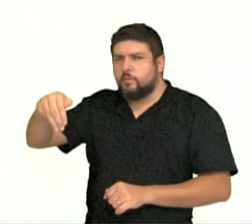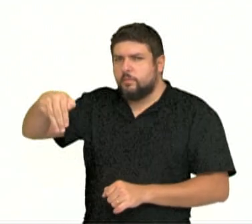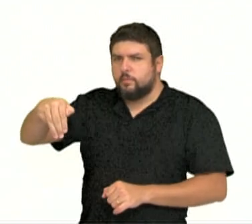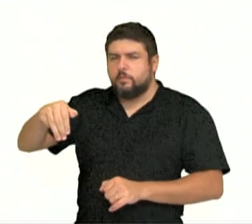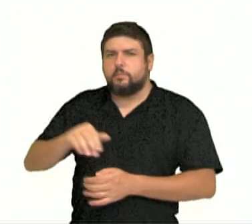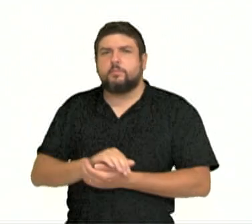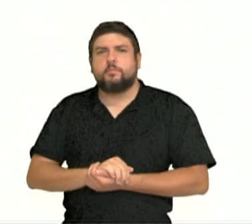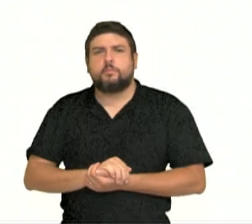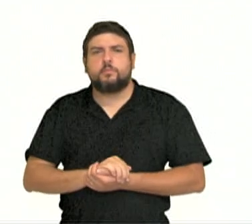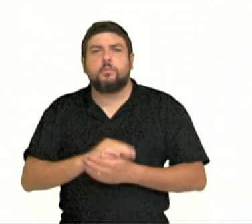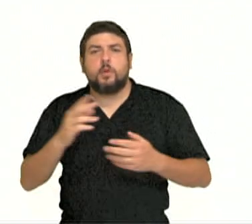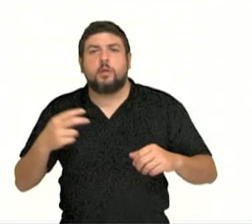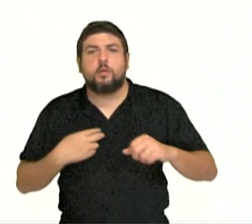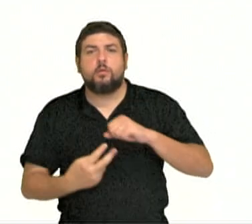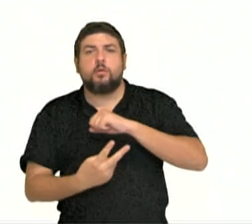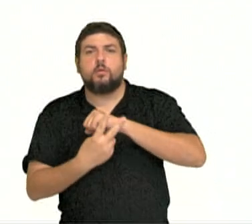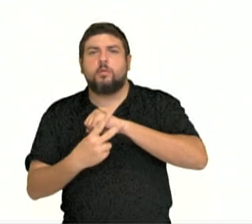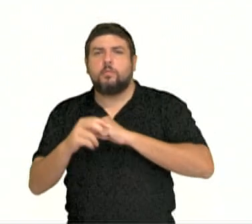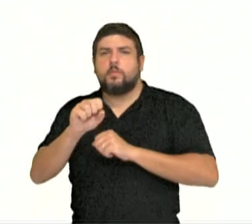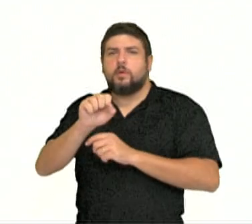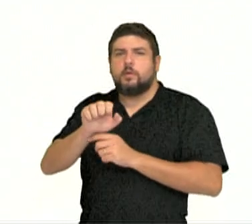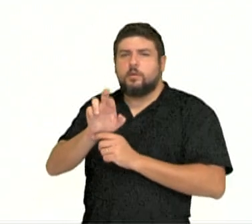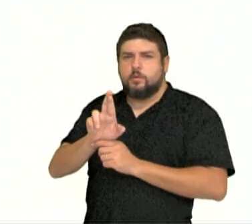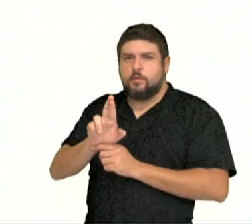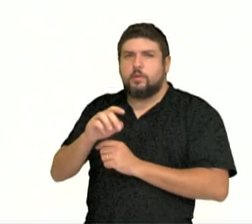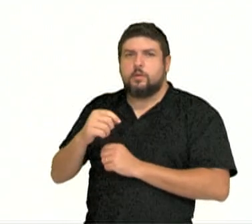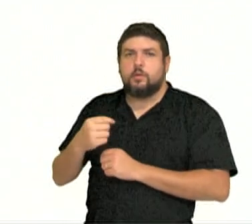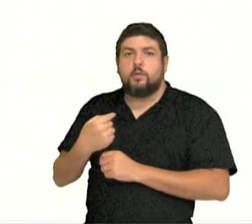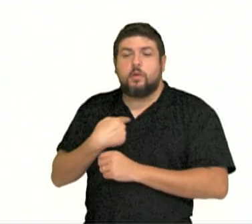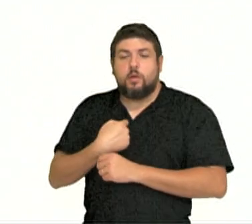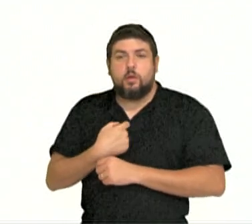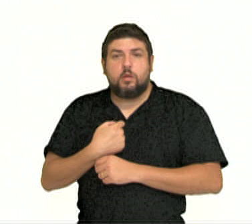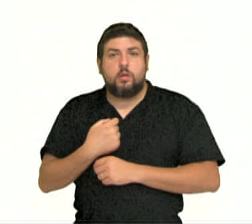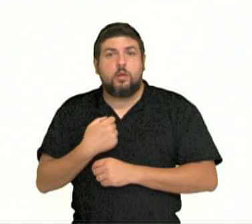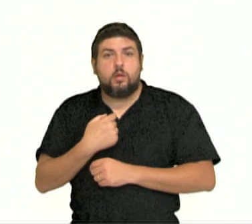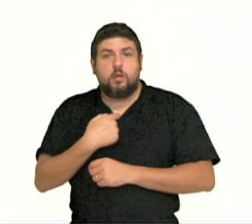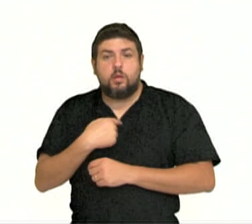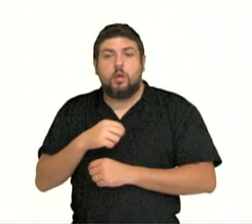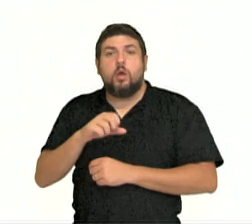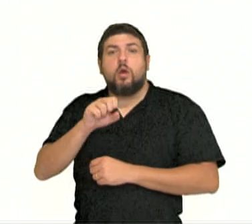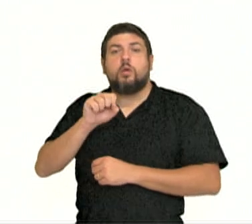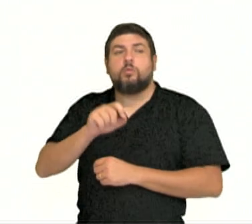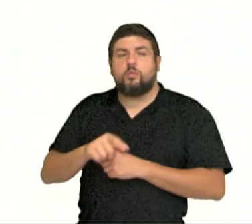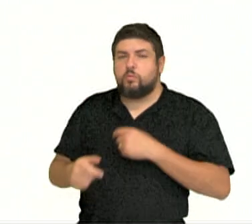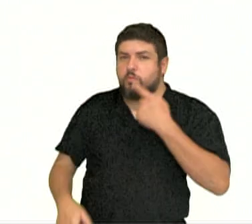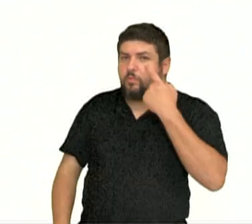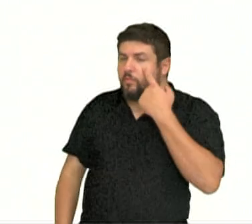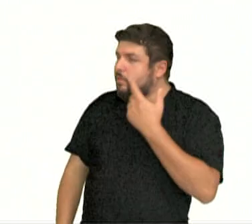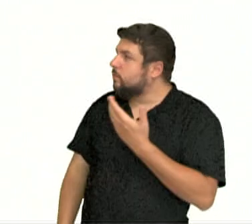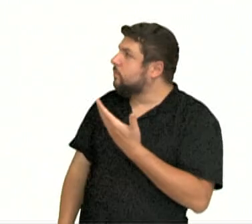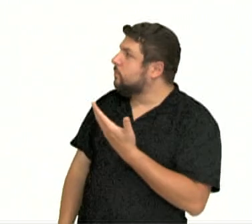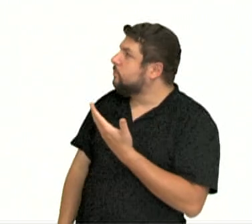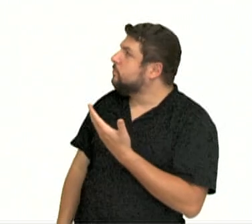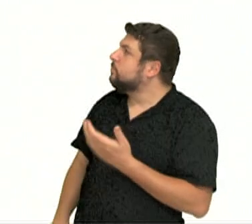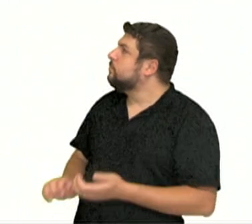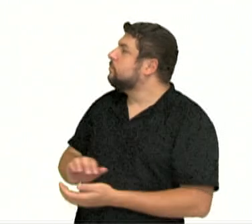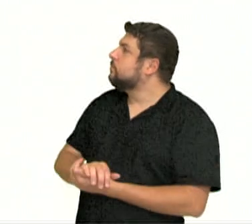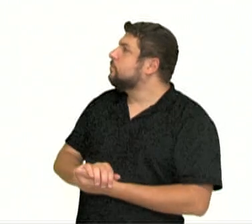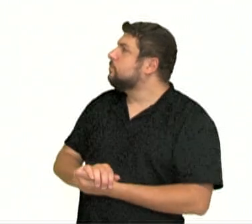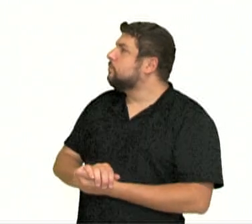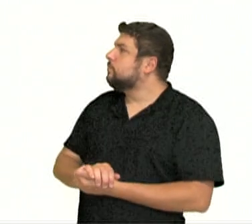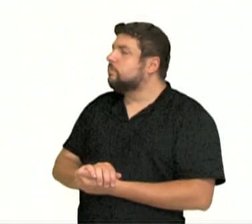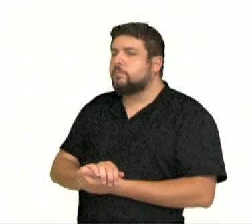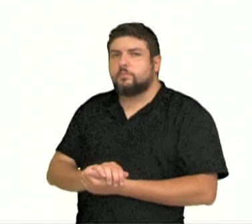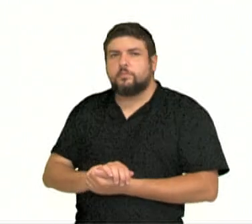verbo ser conjugado. Eu sou, tu eres, ele ou ella es. Então, ella es